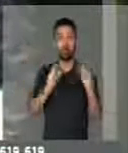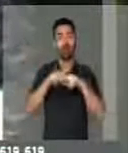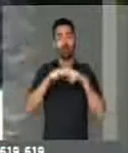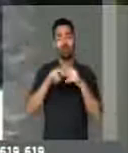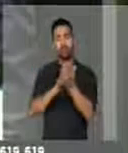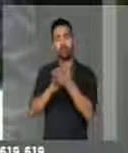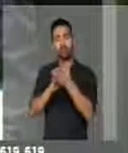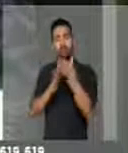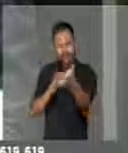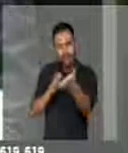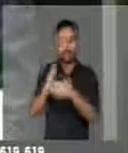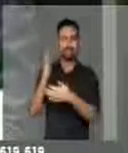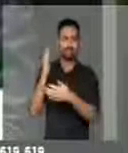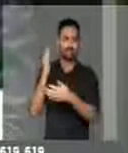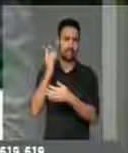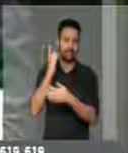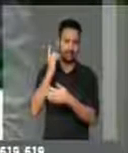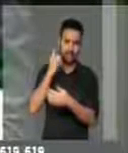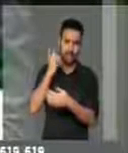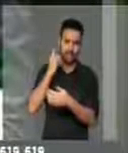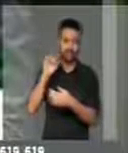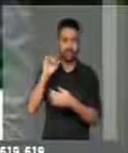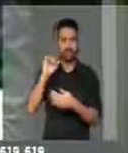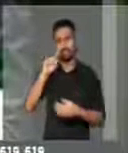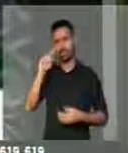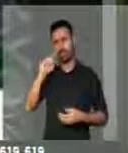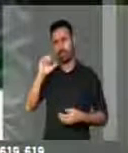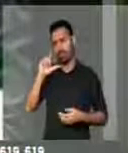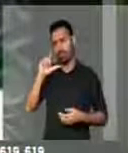por esse momento e, ao mesmo tempo,